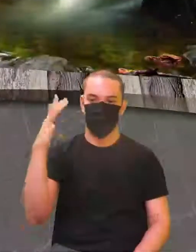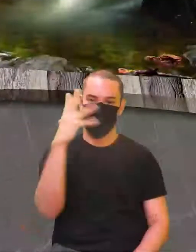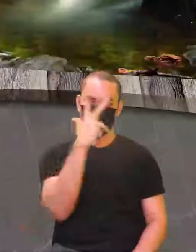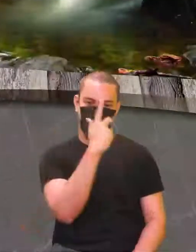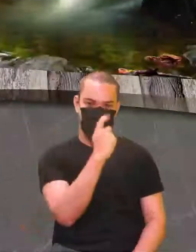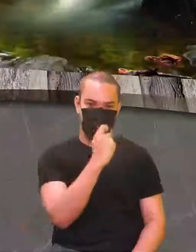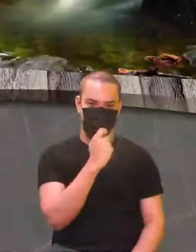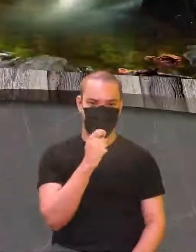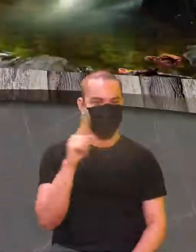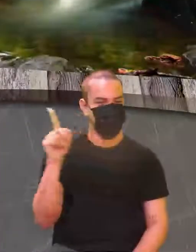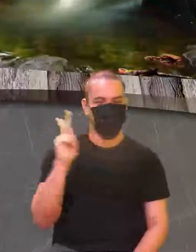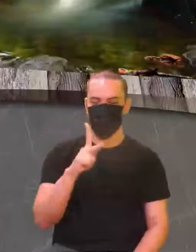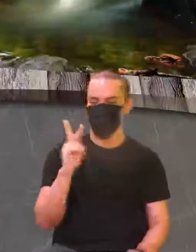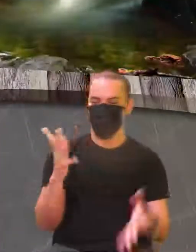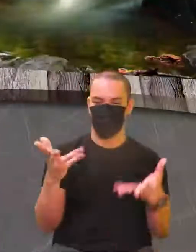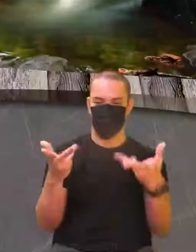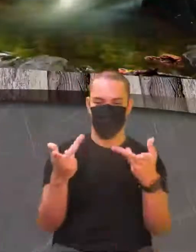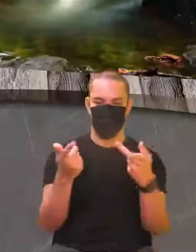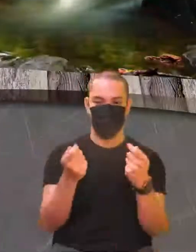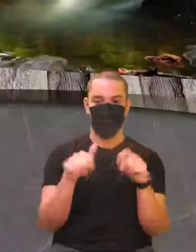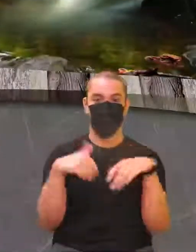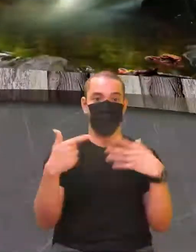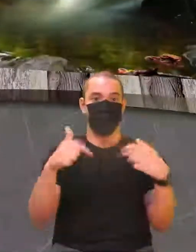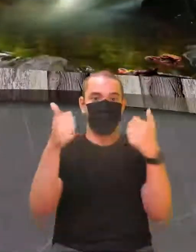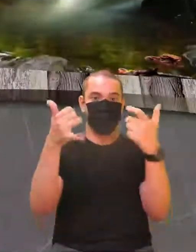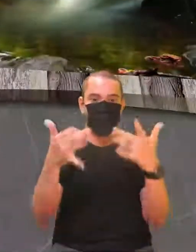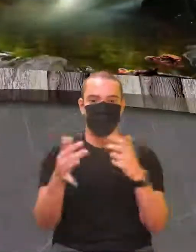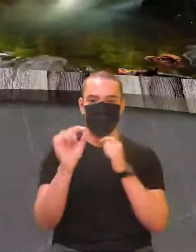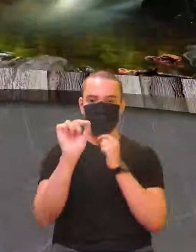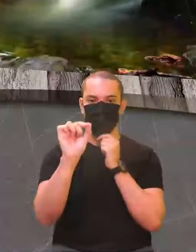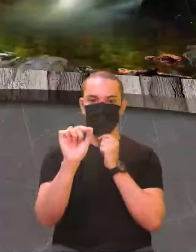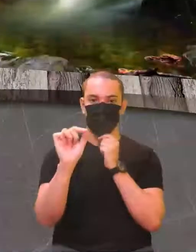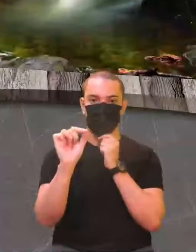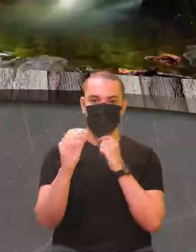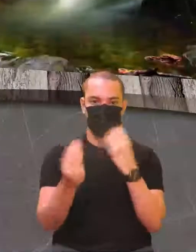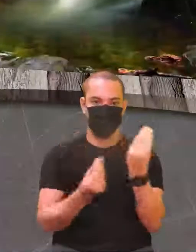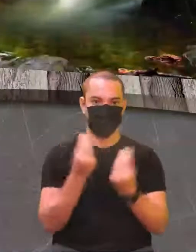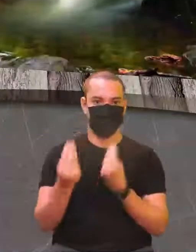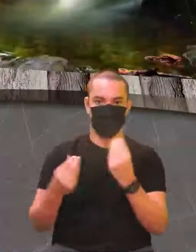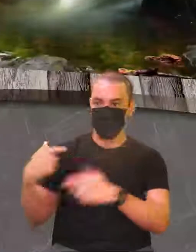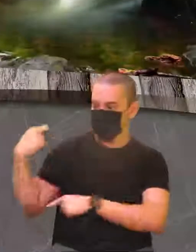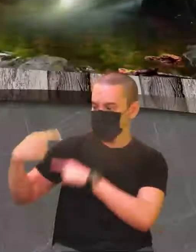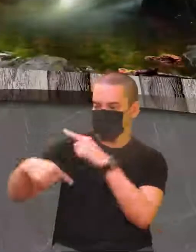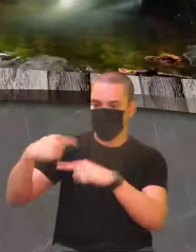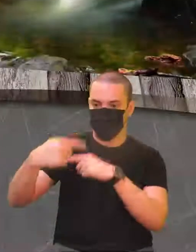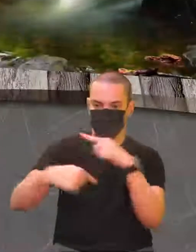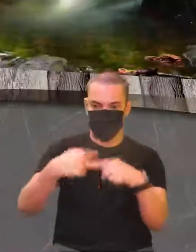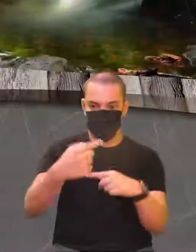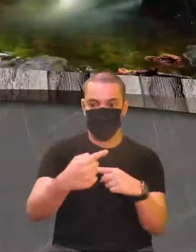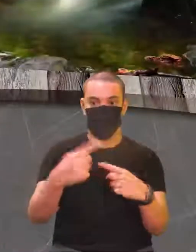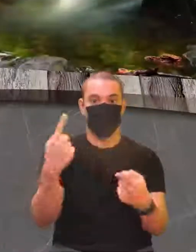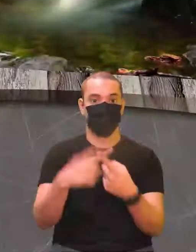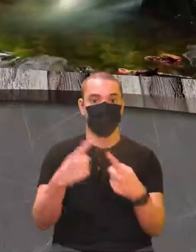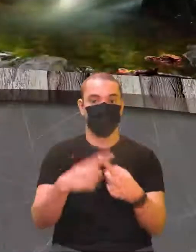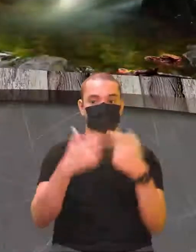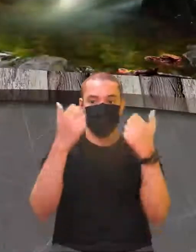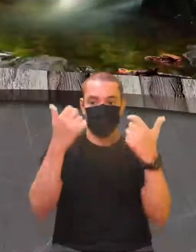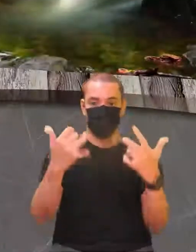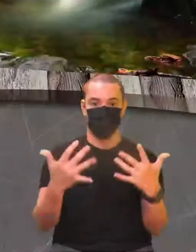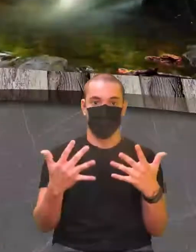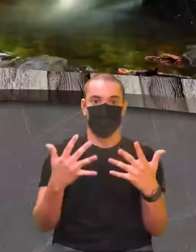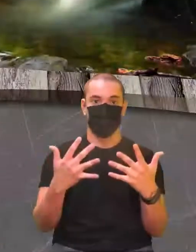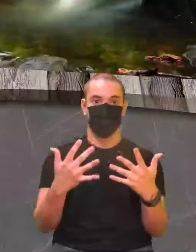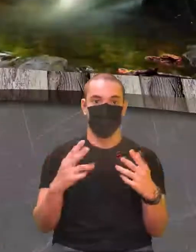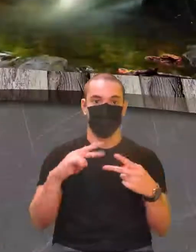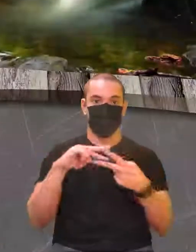é demais, né, minha joia? Nós vamos falar um pouco sobre as heranças, tá? E quando a gente fala em herança,